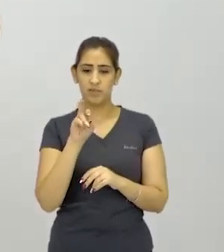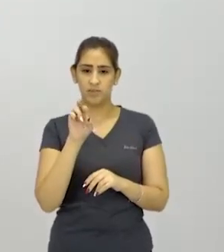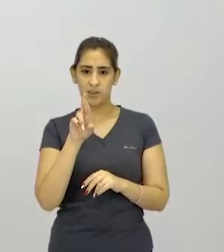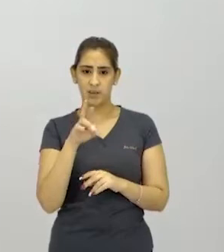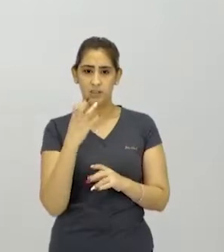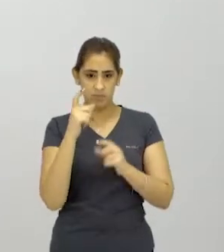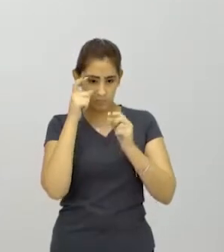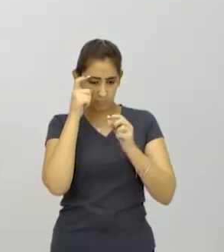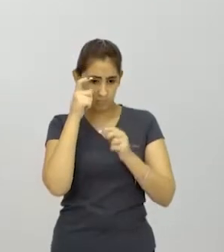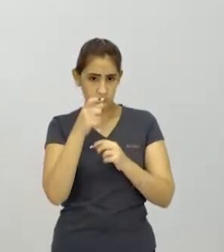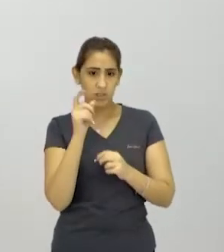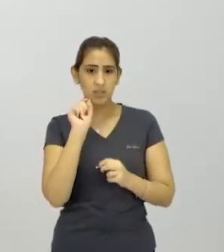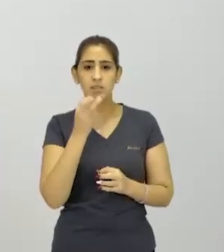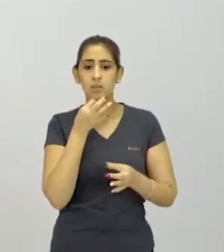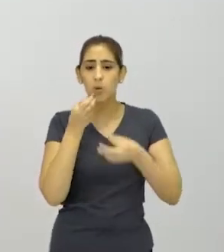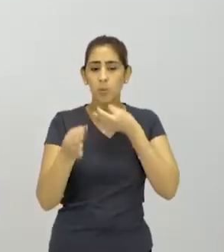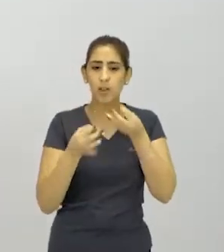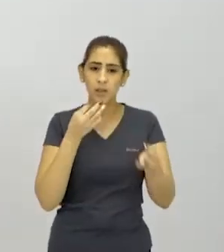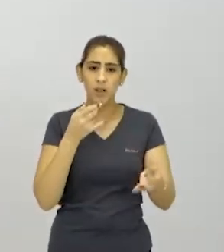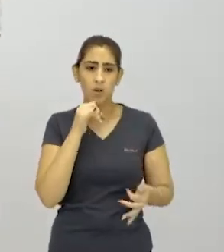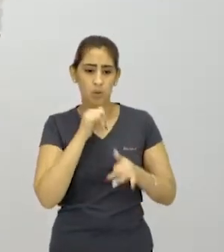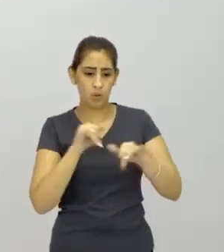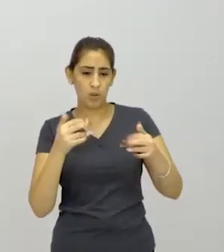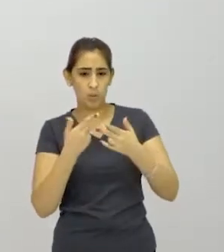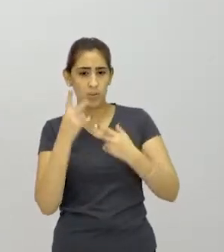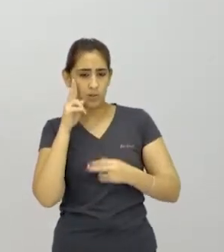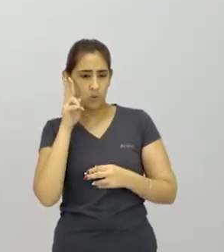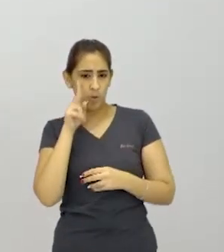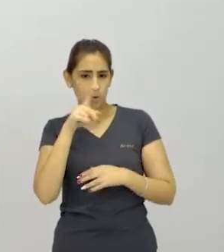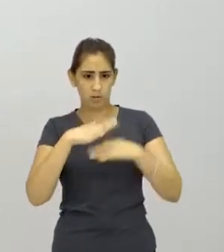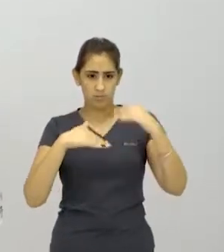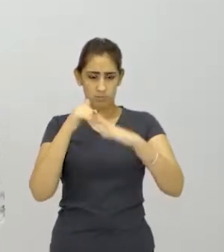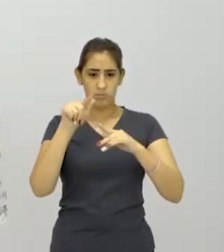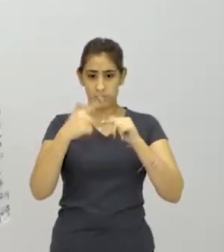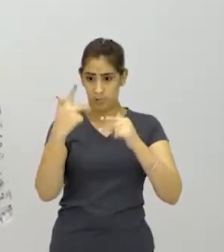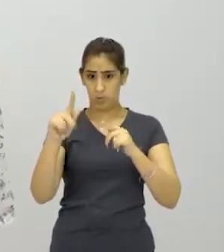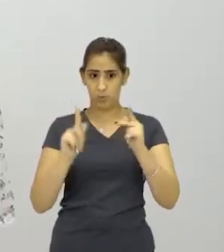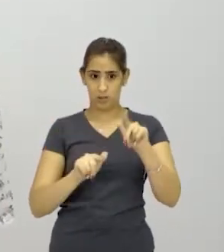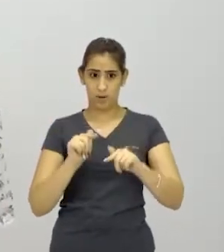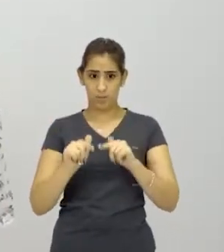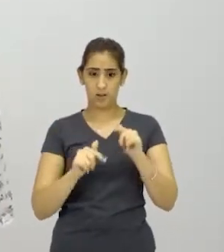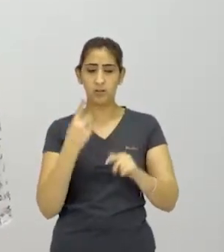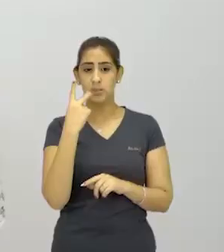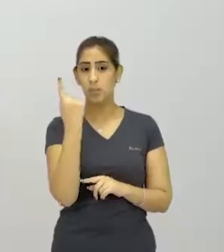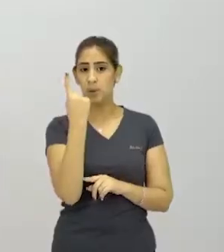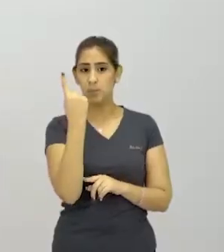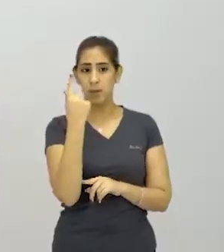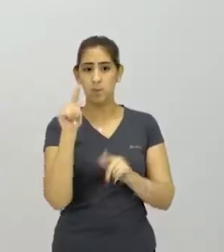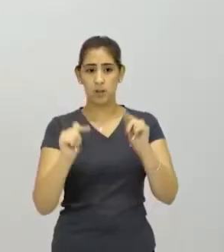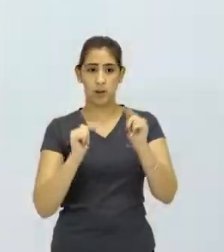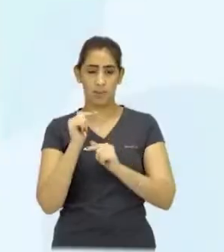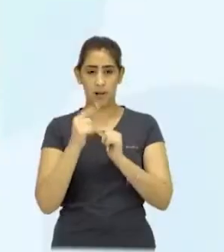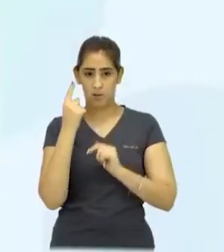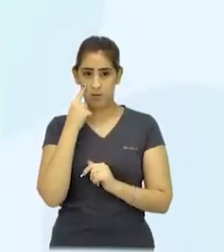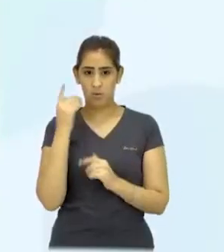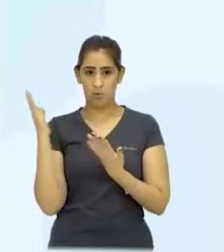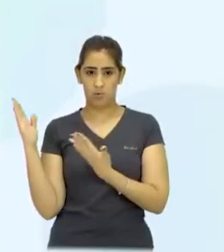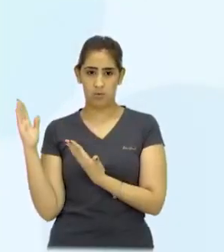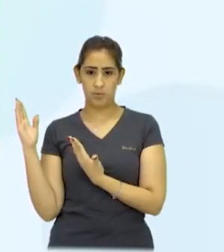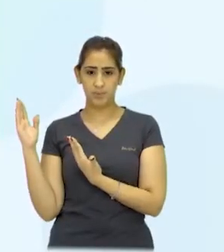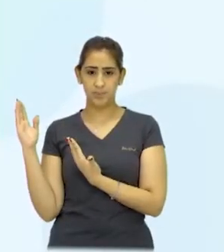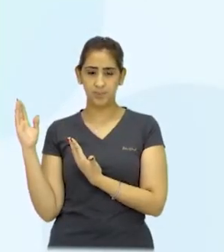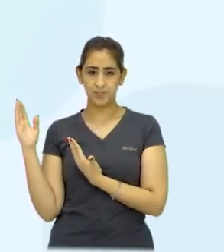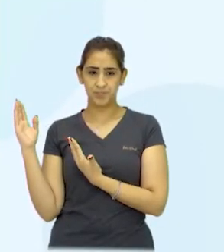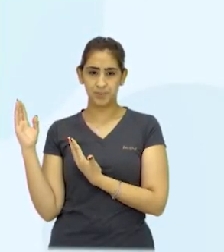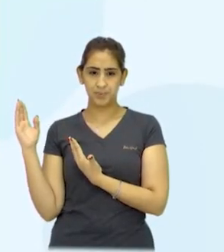quiser ir comentando, contar alguma história aí das obras. Então, o primeiro trabalho aqui que o Xavier colocou aqui